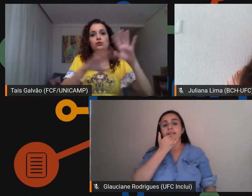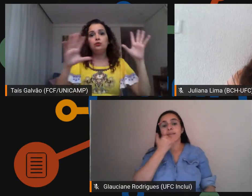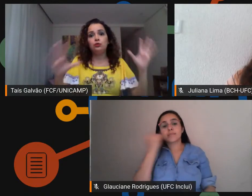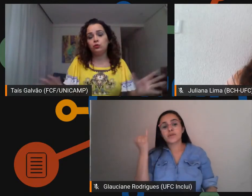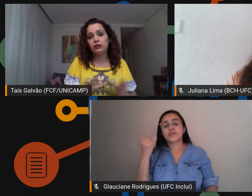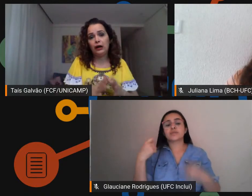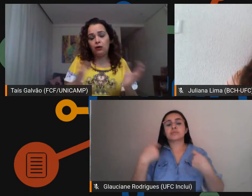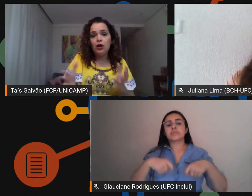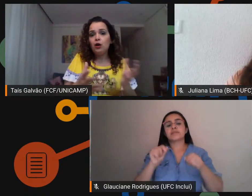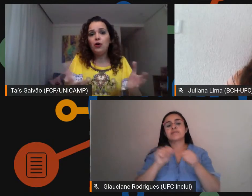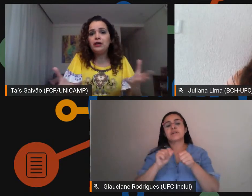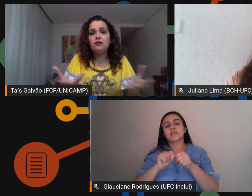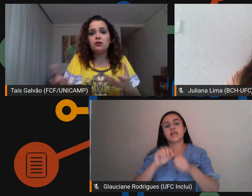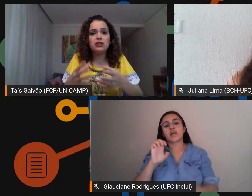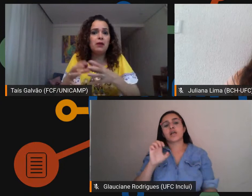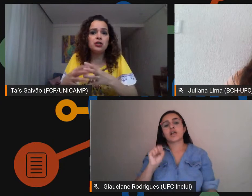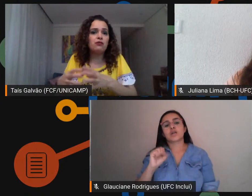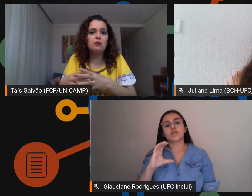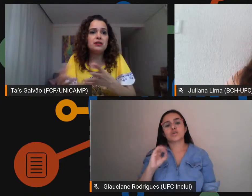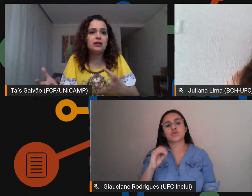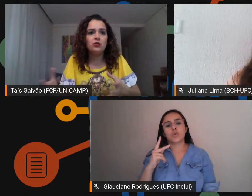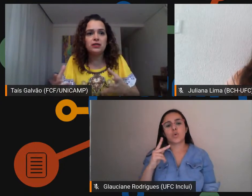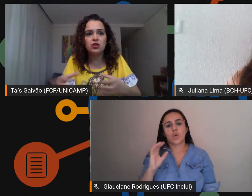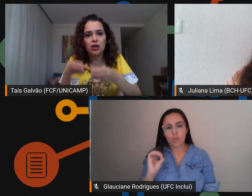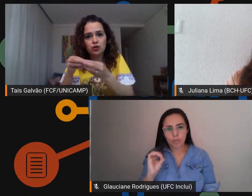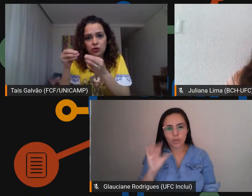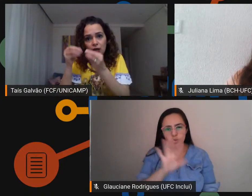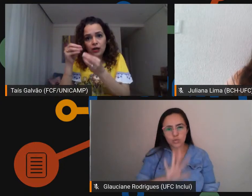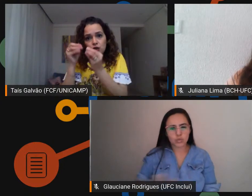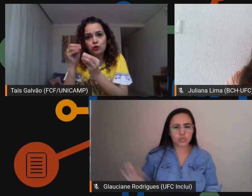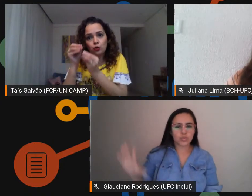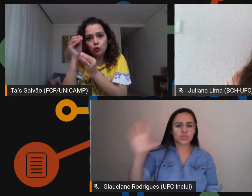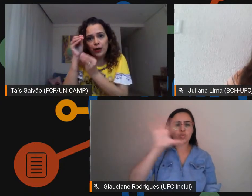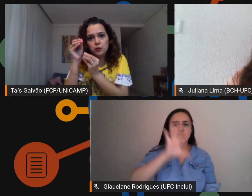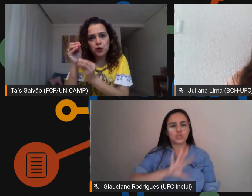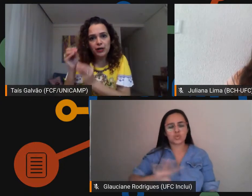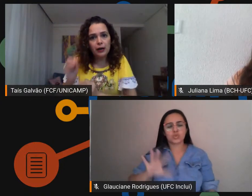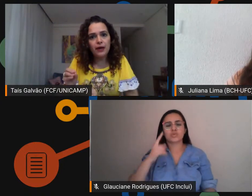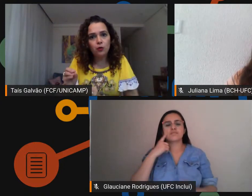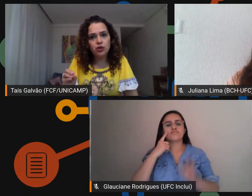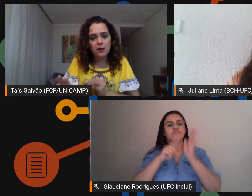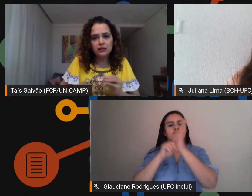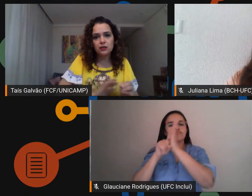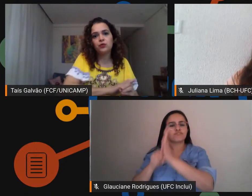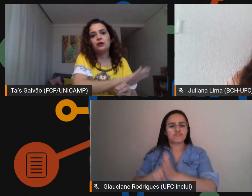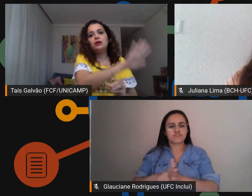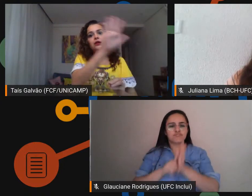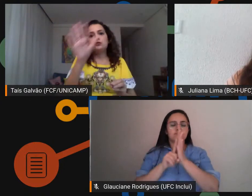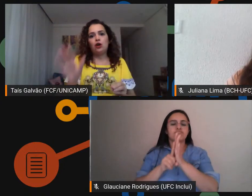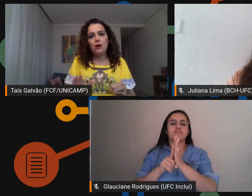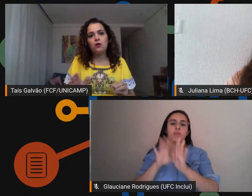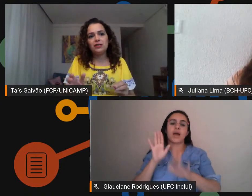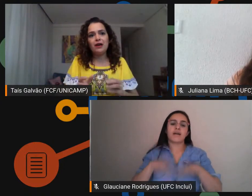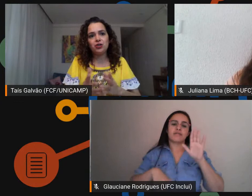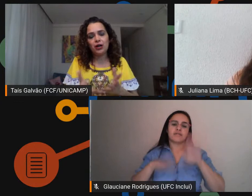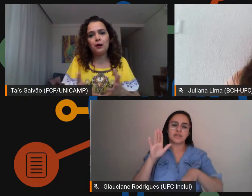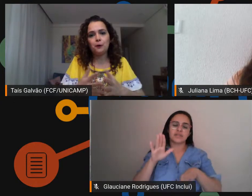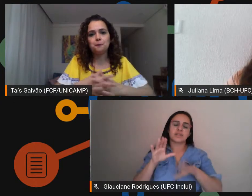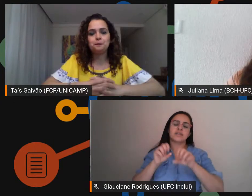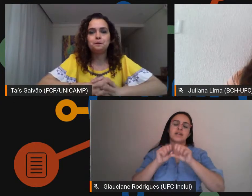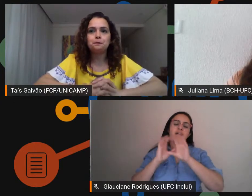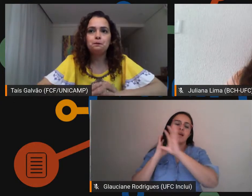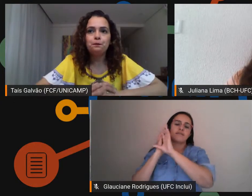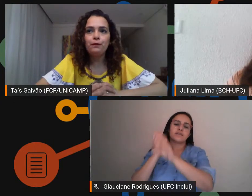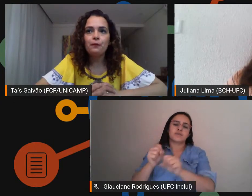do assunto e tal, porque a revisão sistemática vai me dizer que não existe estudo que responde aquela pergunta específica, só uma coisa mais